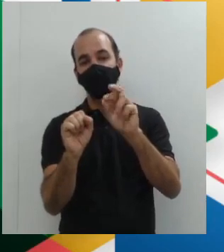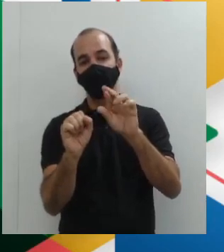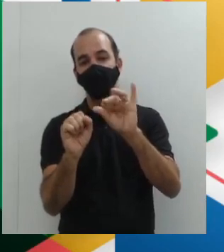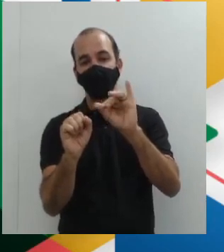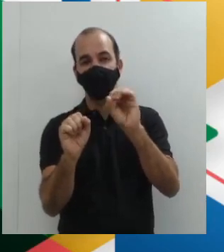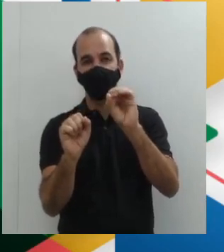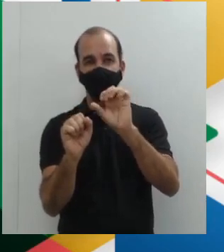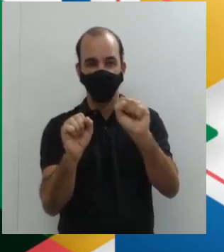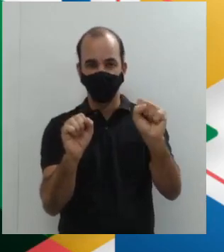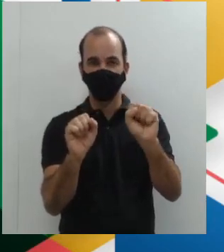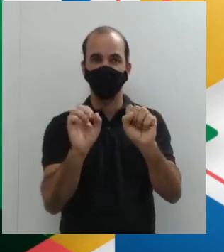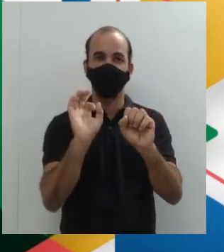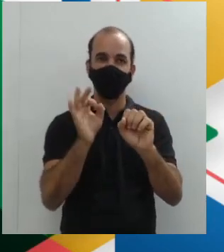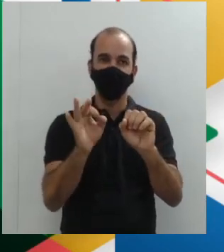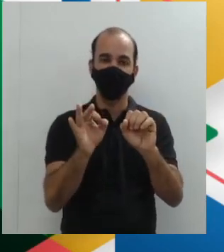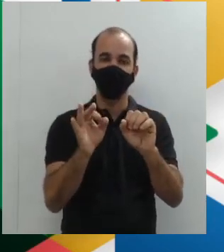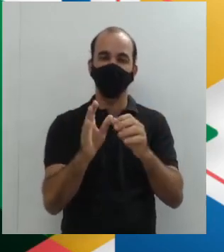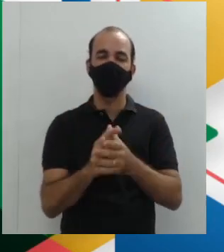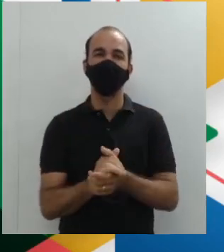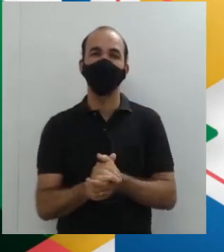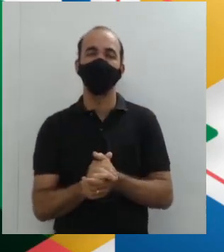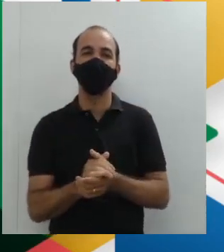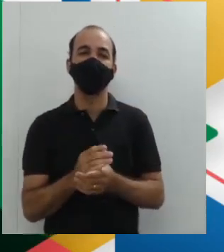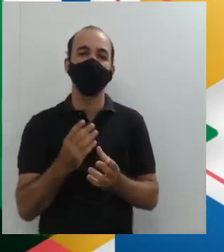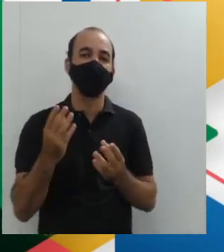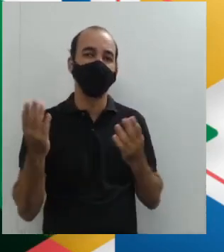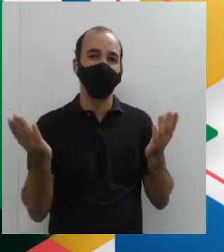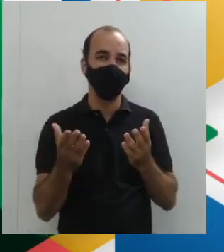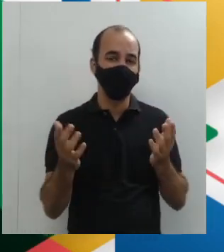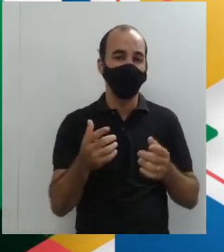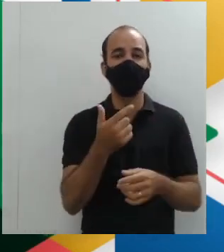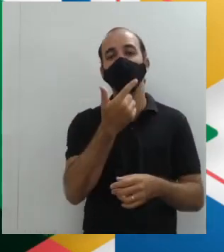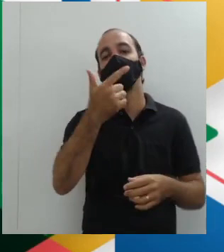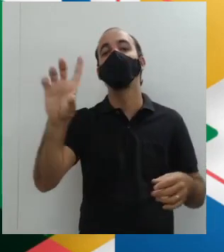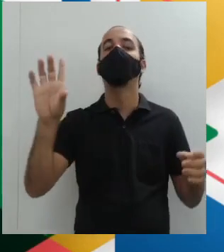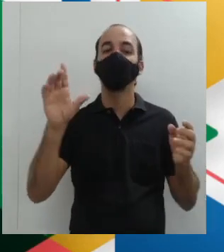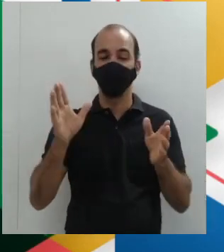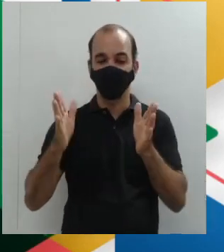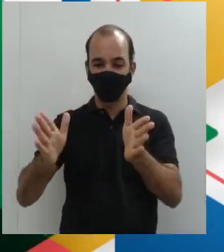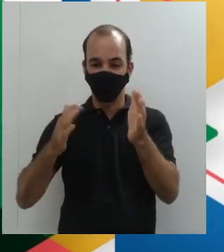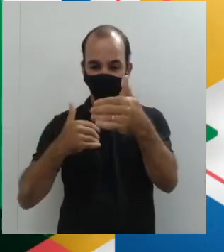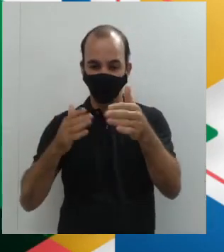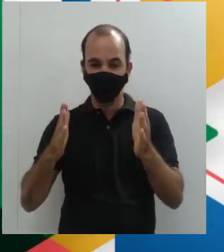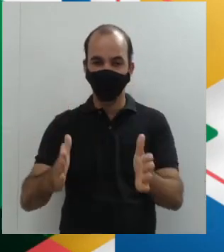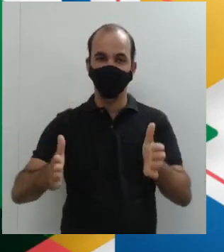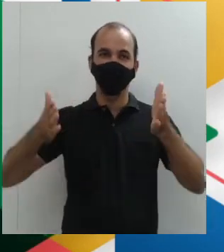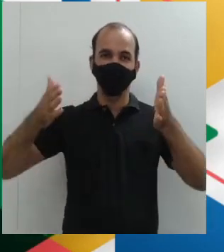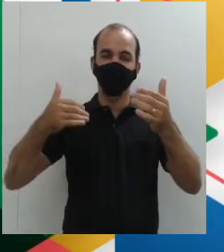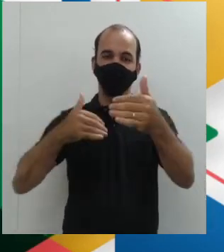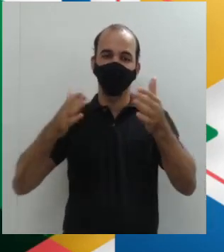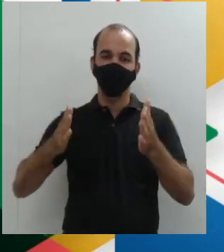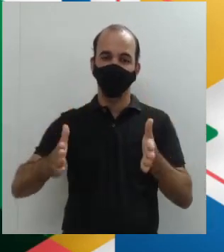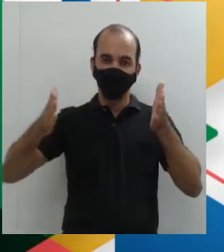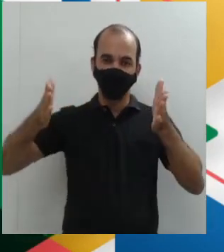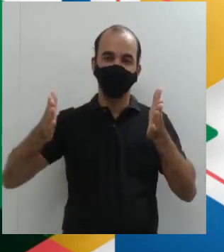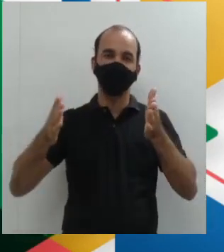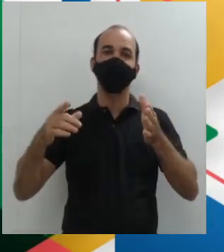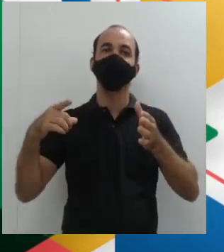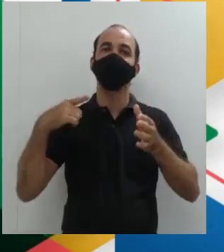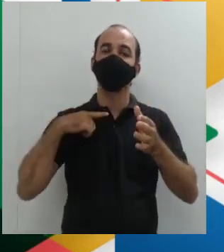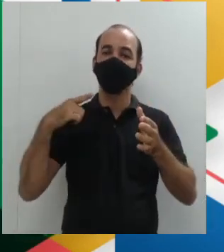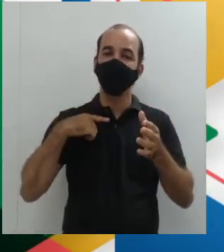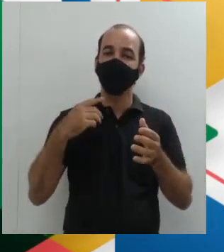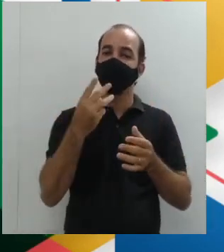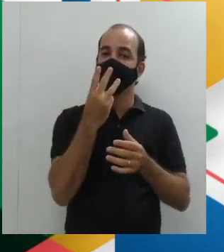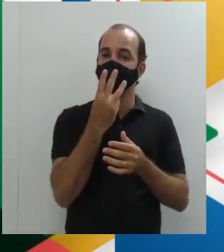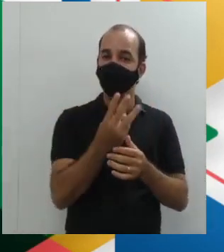unidade de medida para o volume, tá certo? Pensa agora nesse novo cubo formado por arestas composta por